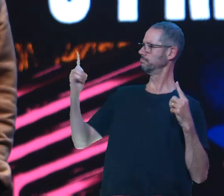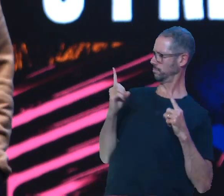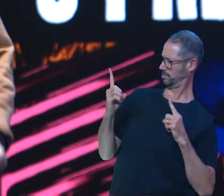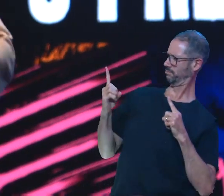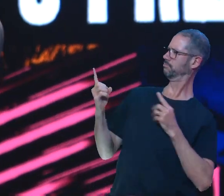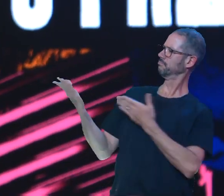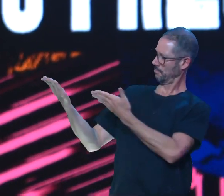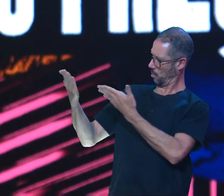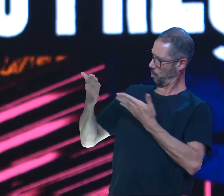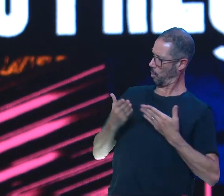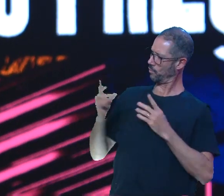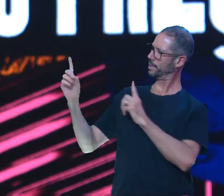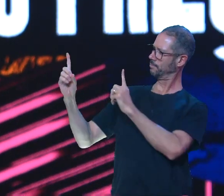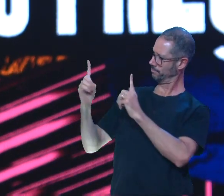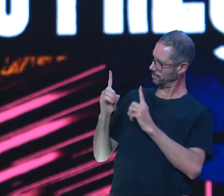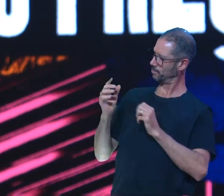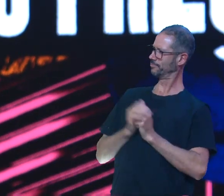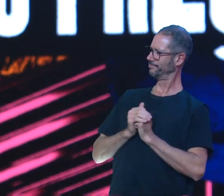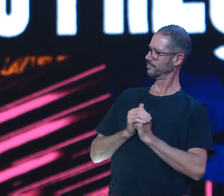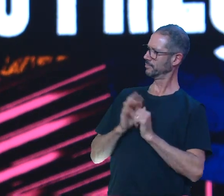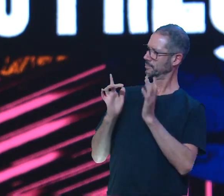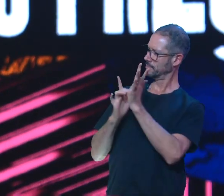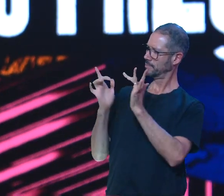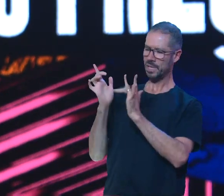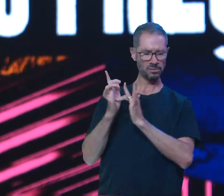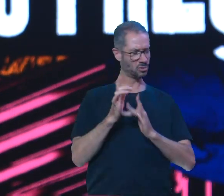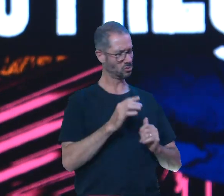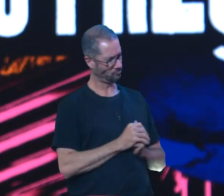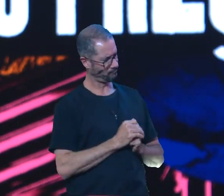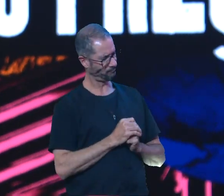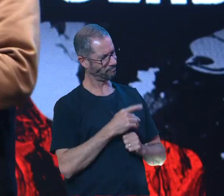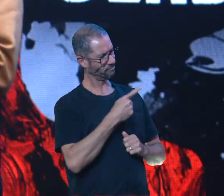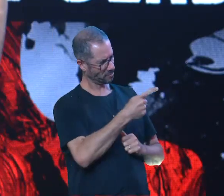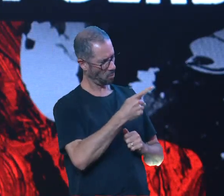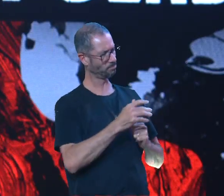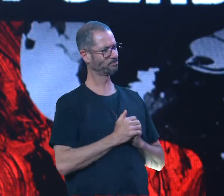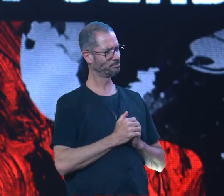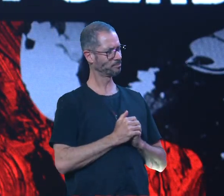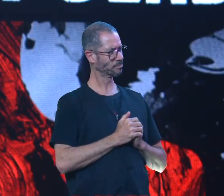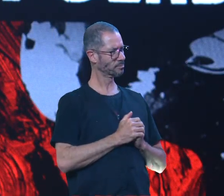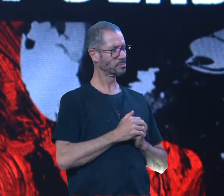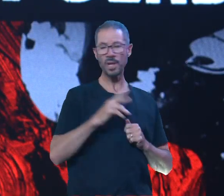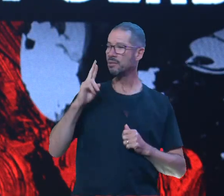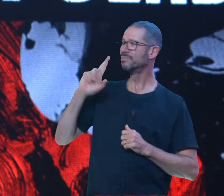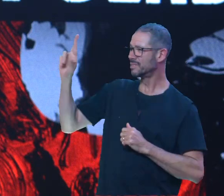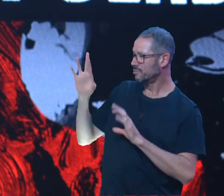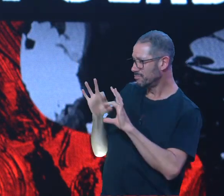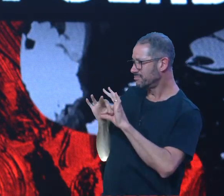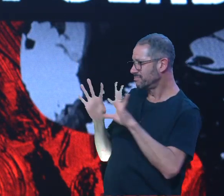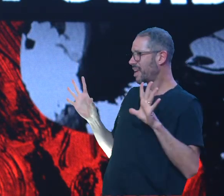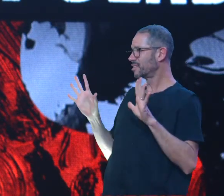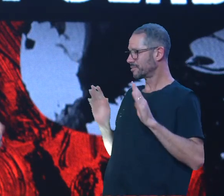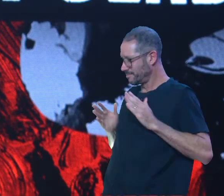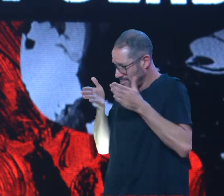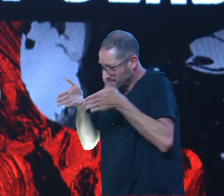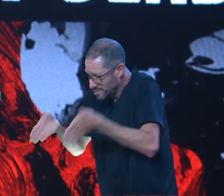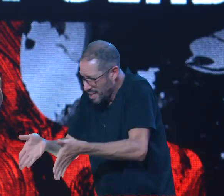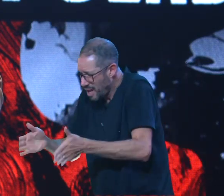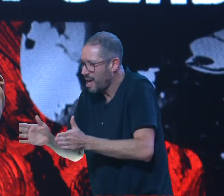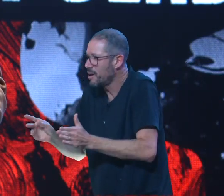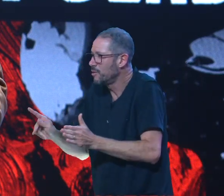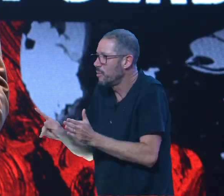ele o convida para ser seu discípulo. E Jesus vai dizer: olha, ele vai dizer: Senhor, deixa eu só enterrar o meu próprio